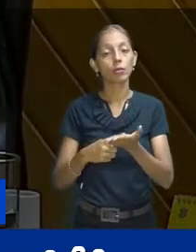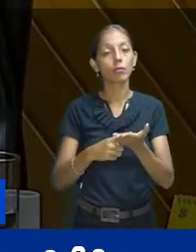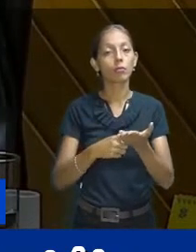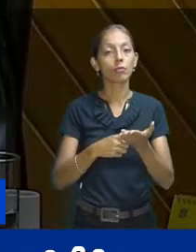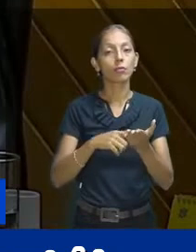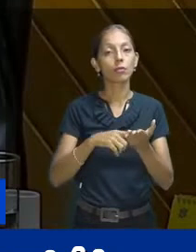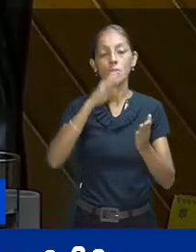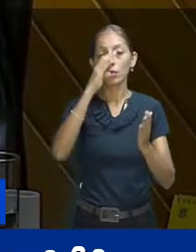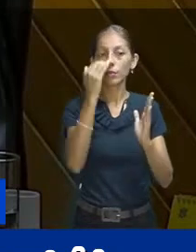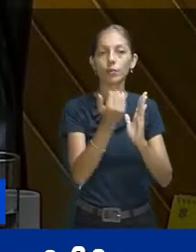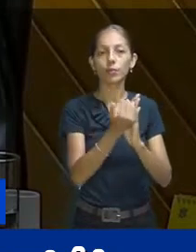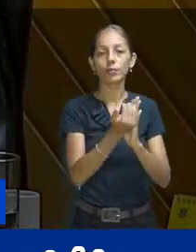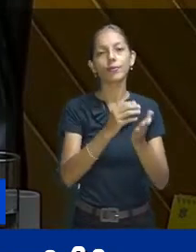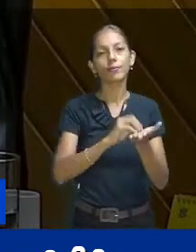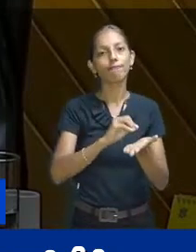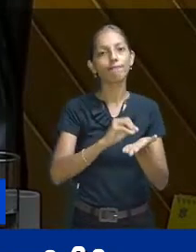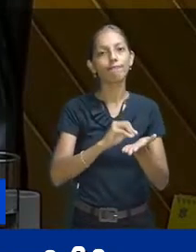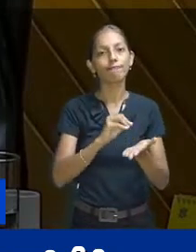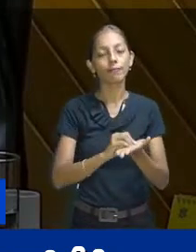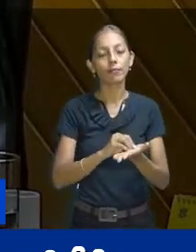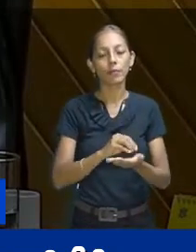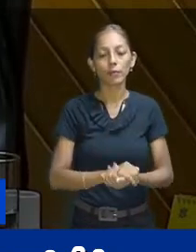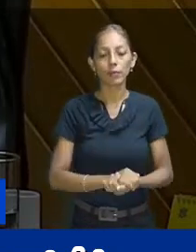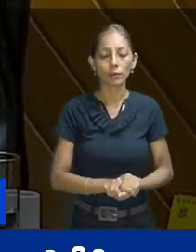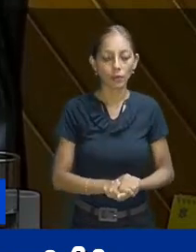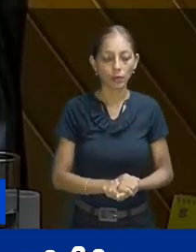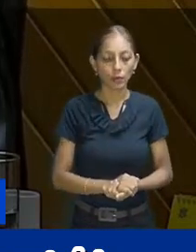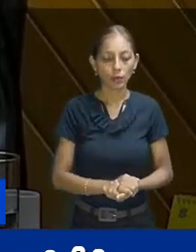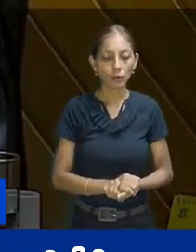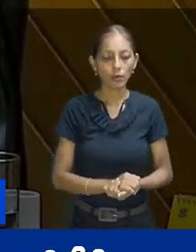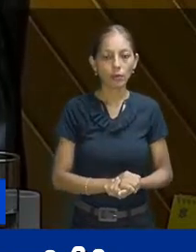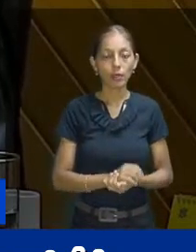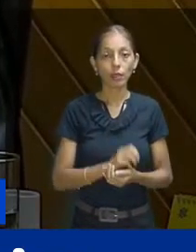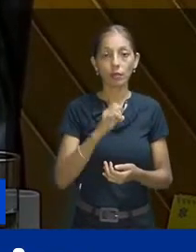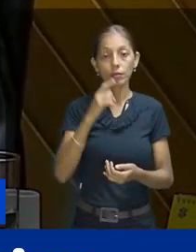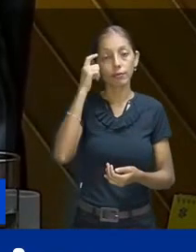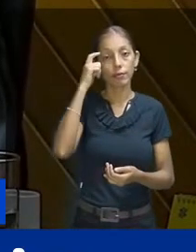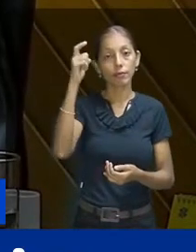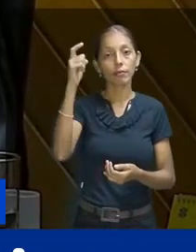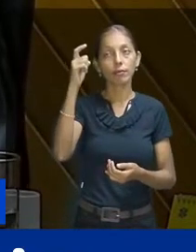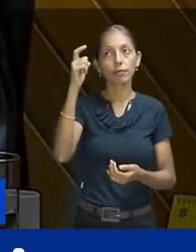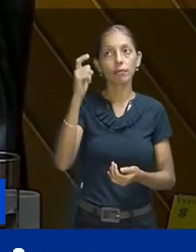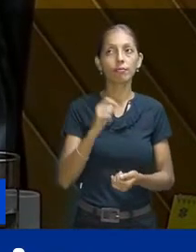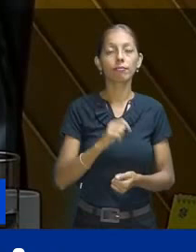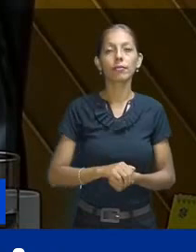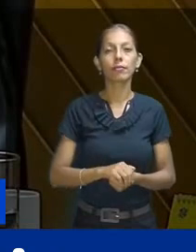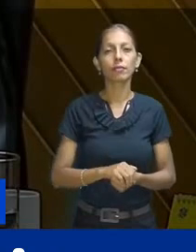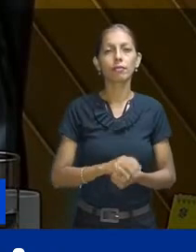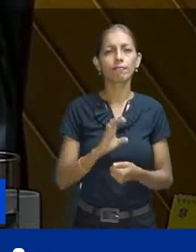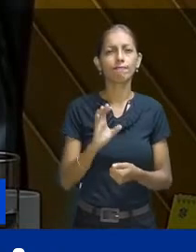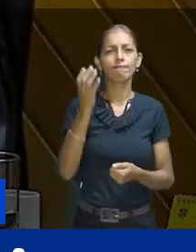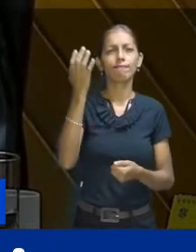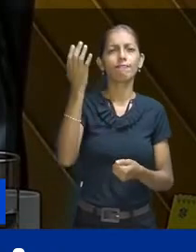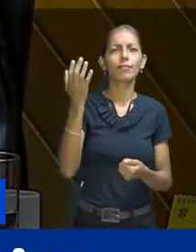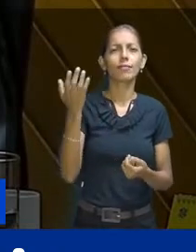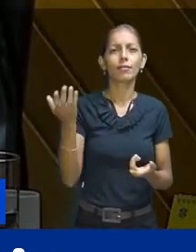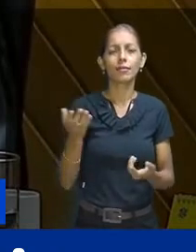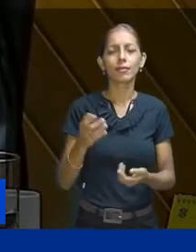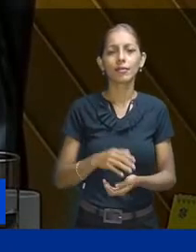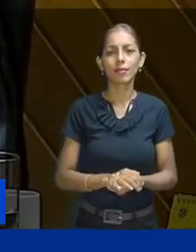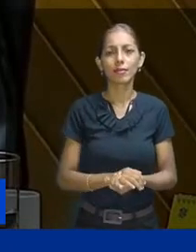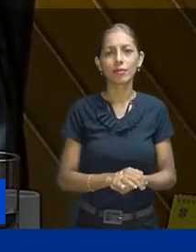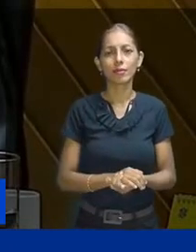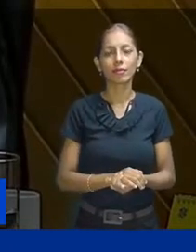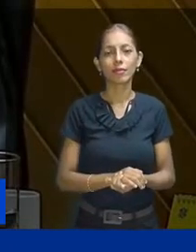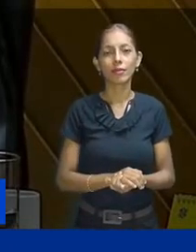configura omissão. Apesar de pensar de forma contrária com a devida vênia, é negar a prestação jurisdicional. Por